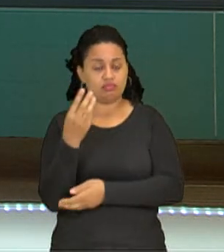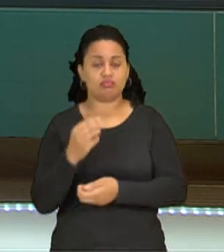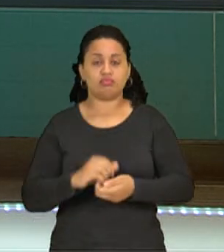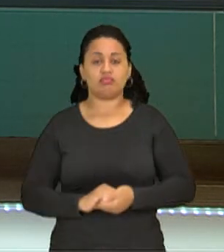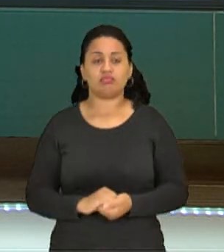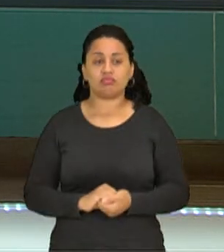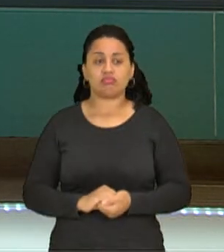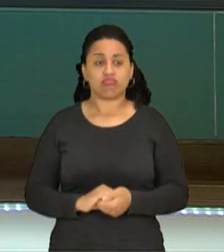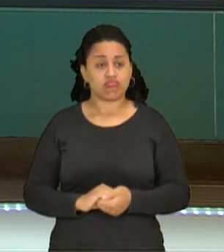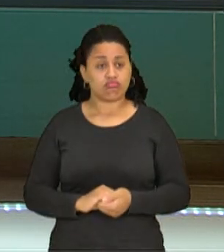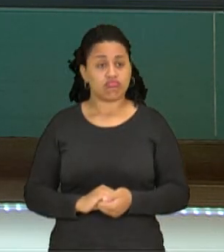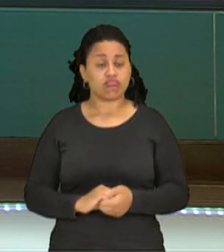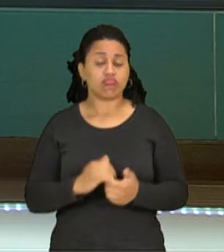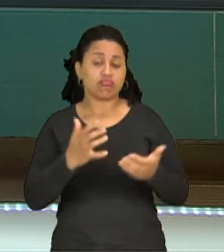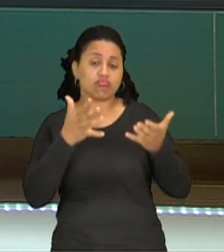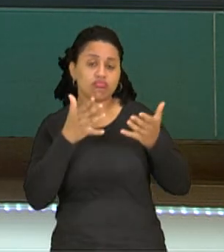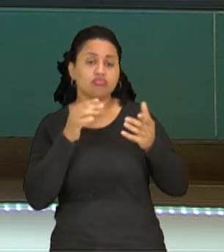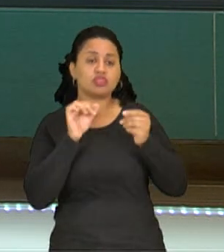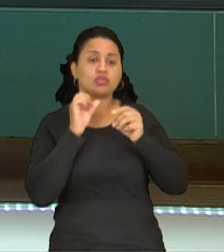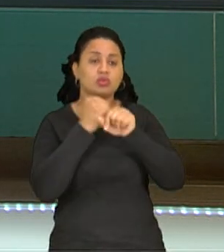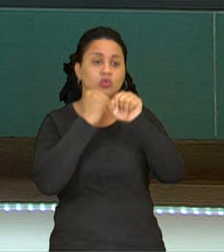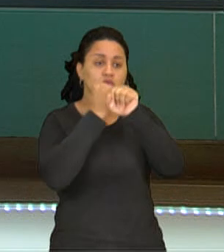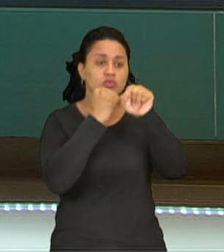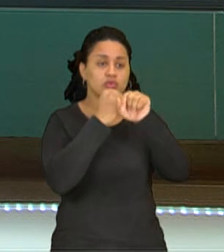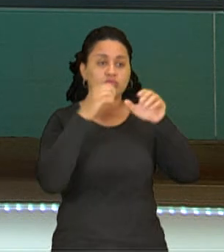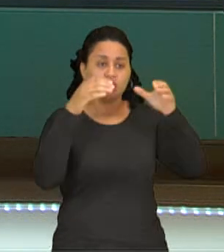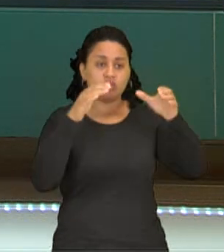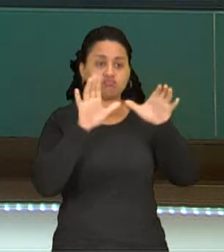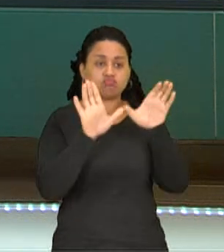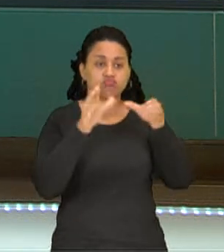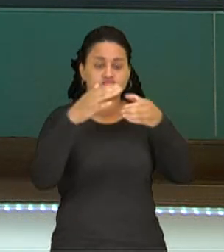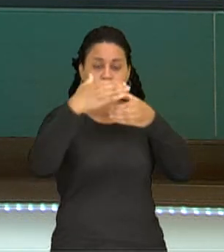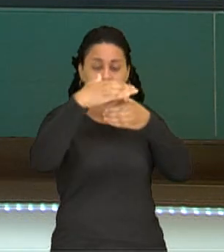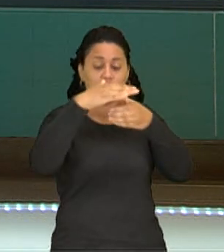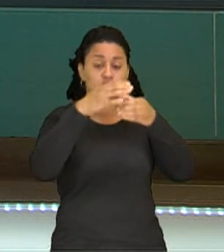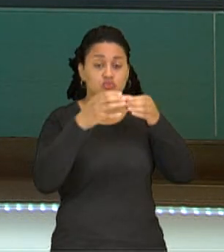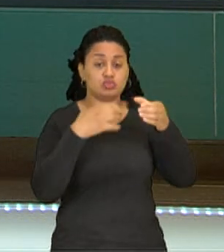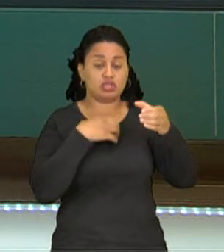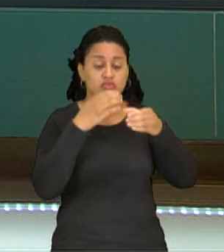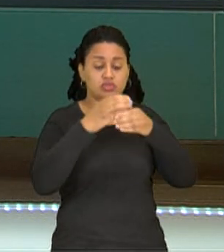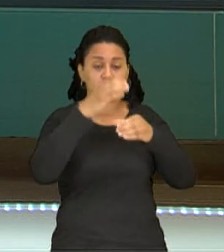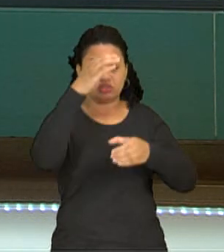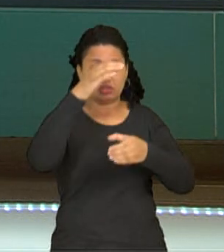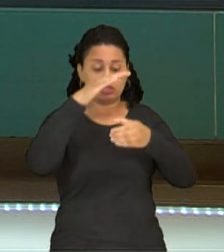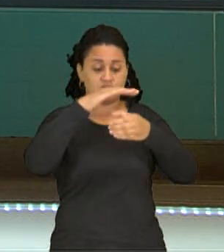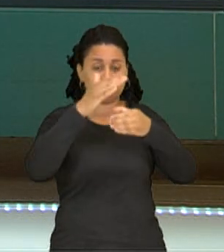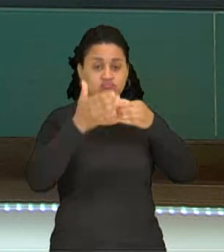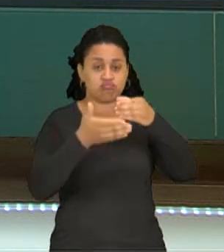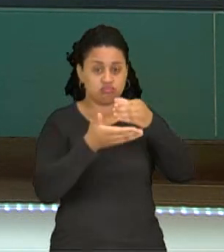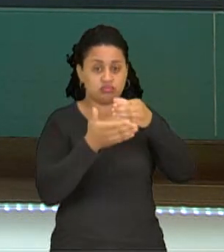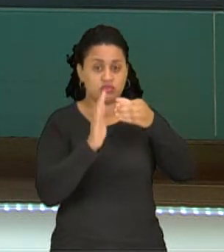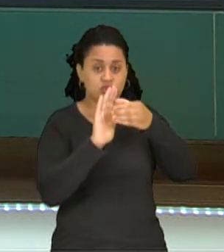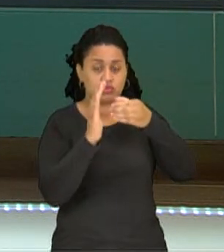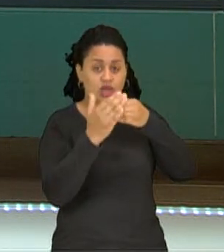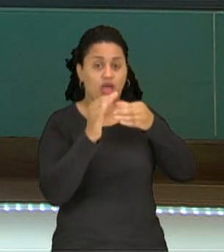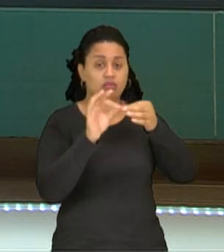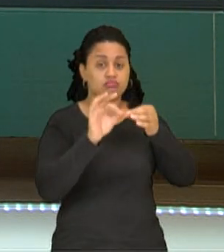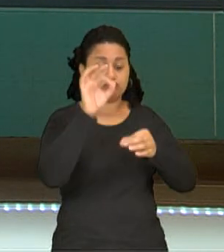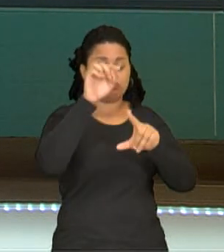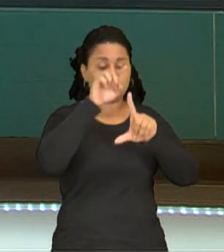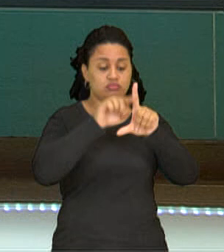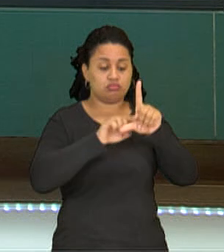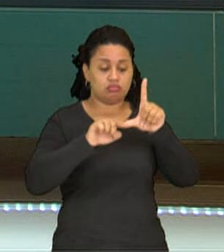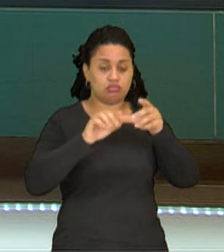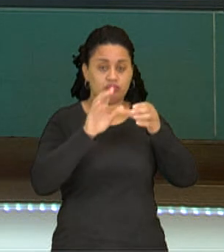aula. Deseja-se construir um recipiente fechado na forma de um cilindro circular reto com